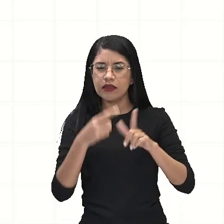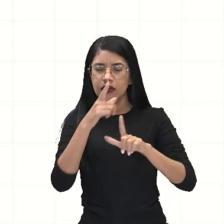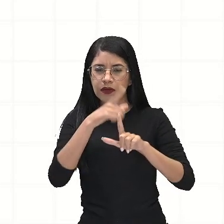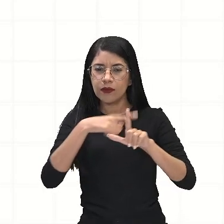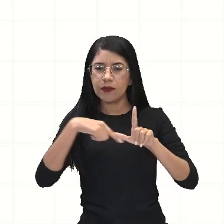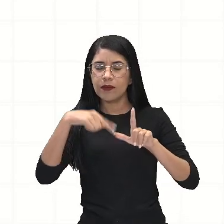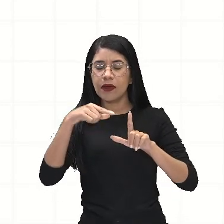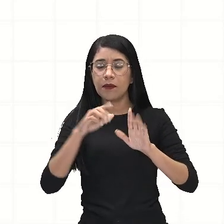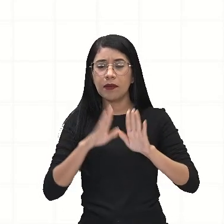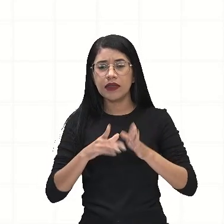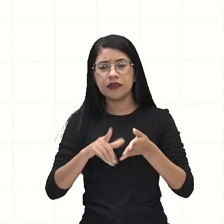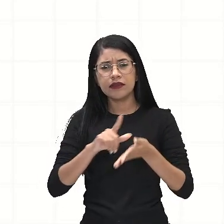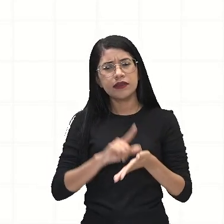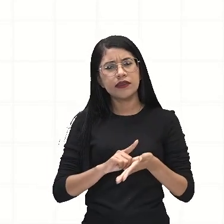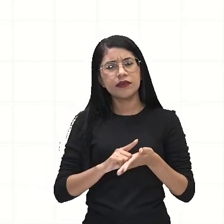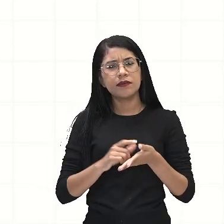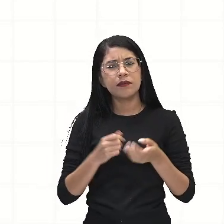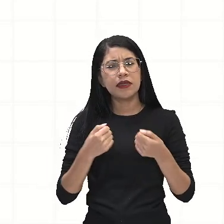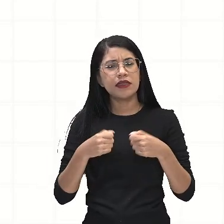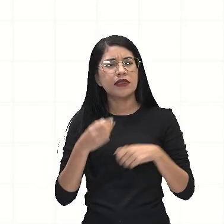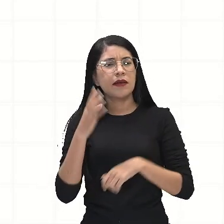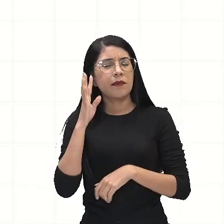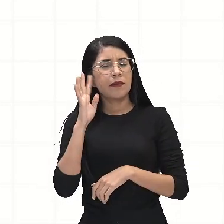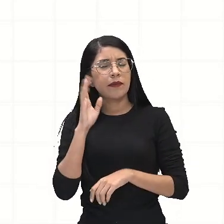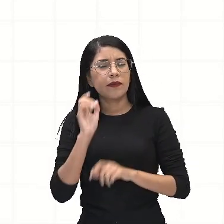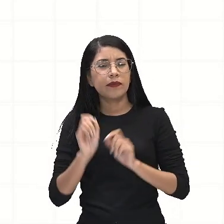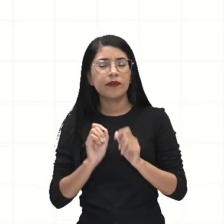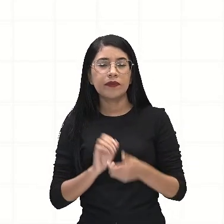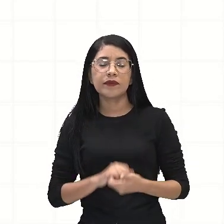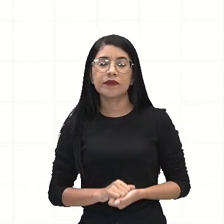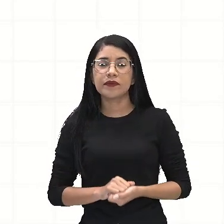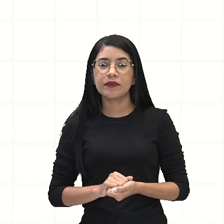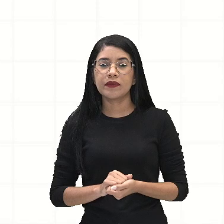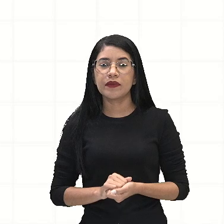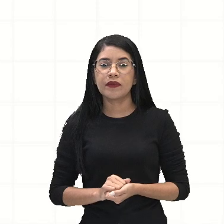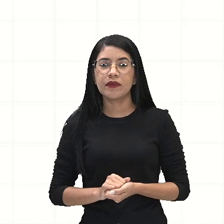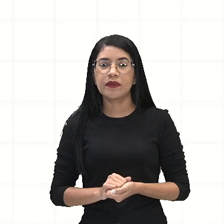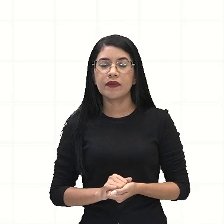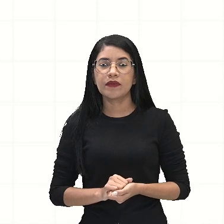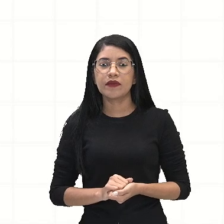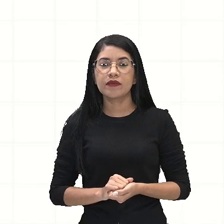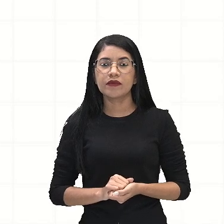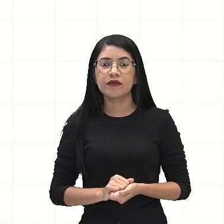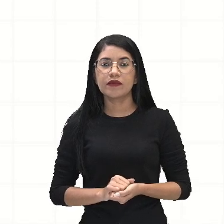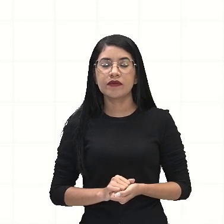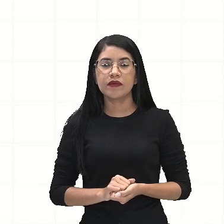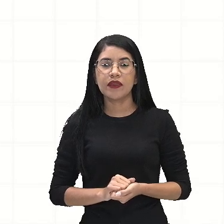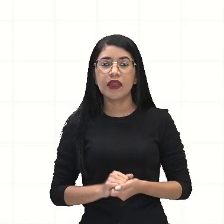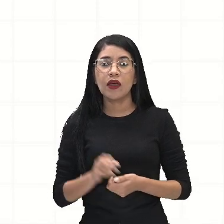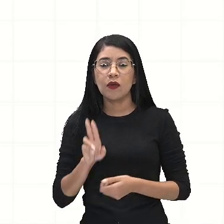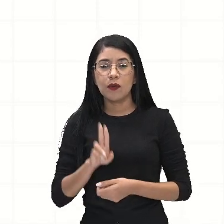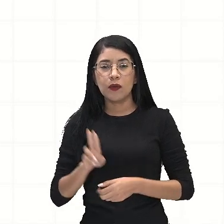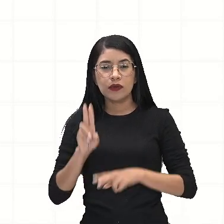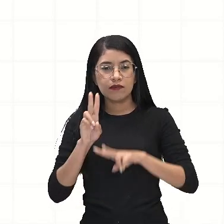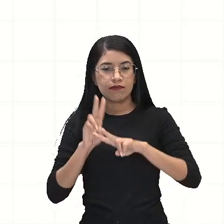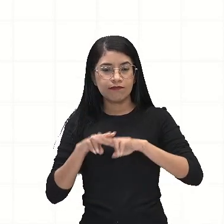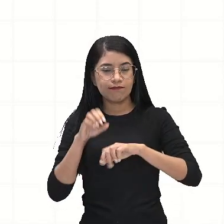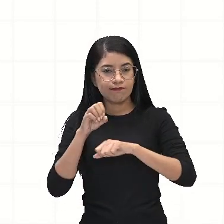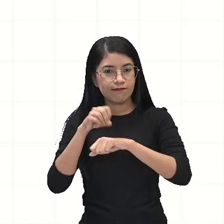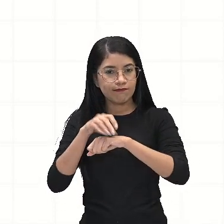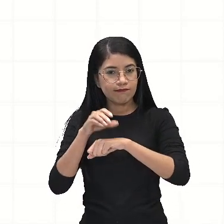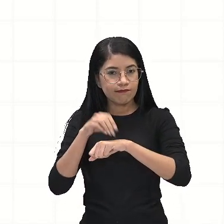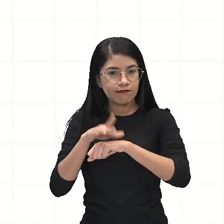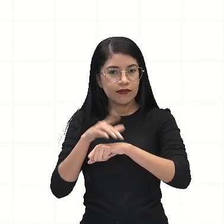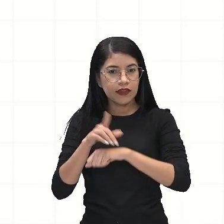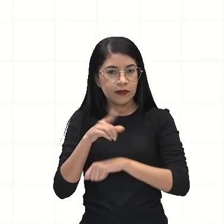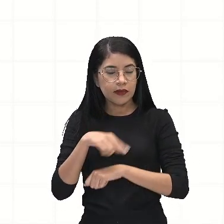de irmos, vamos pensar o seguinte, sempre, hashtag aí, ó, hashtag dica